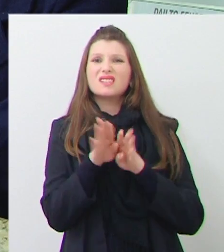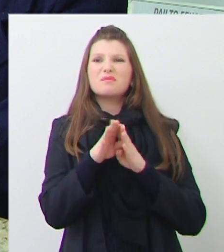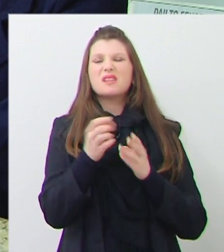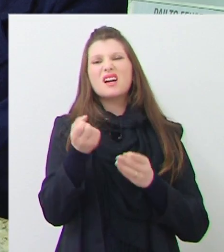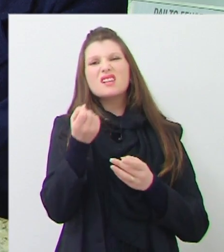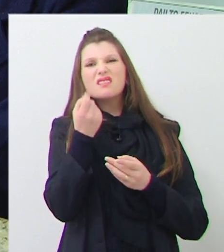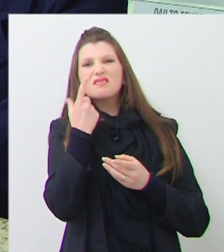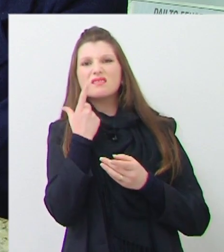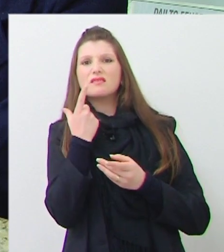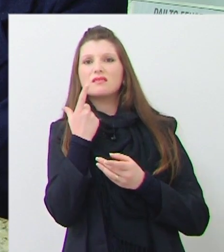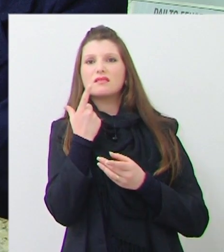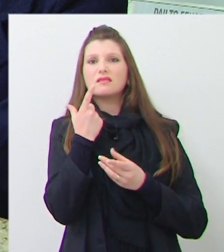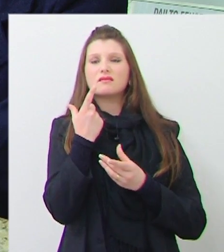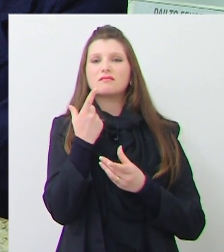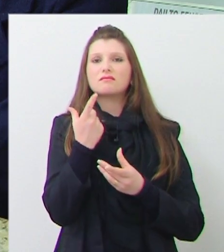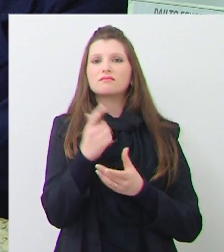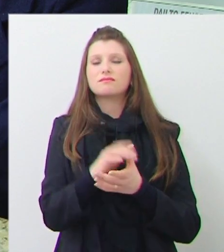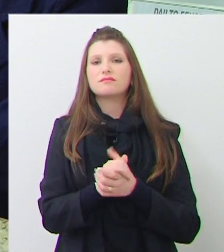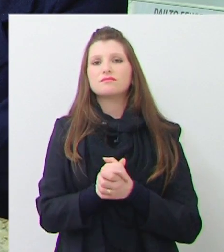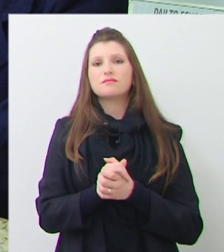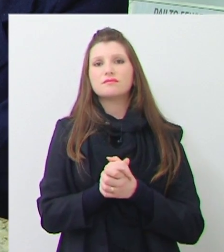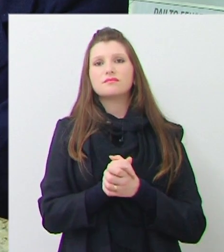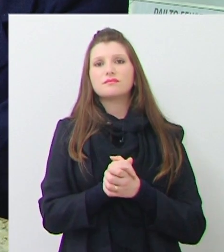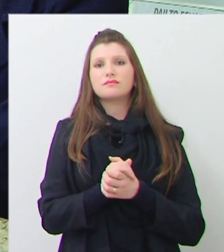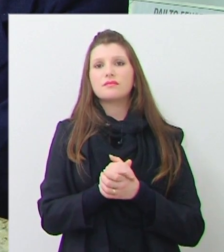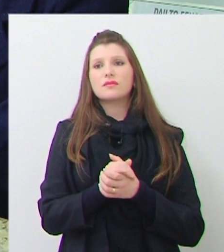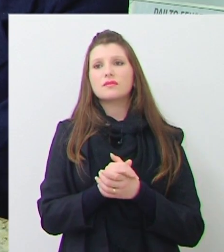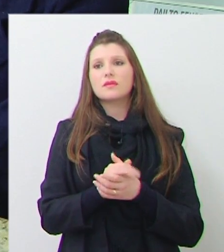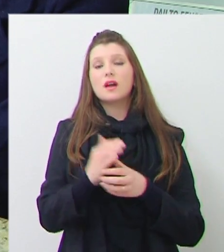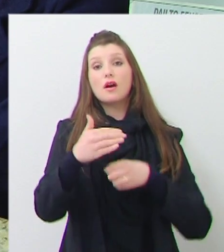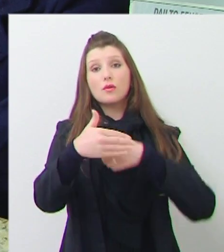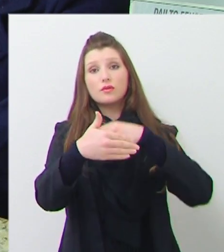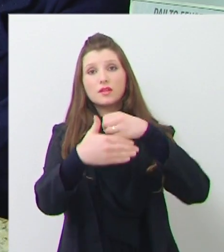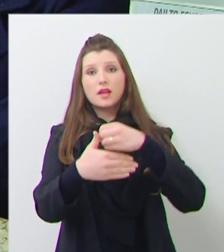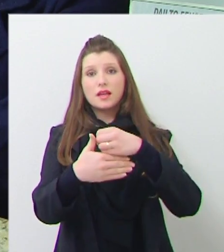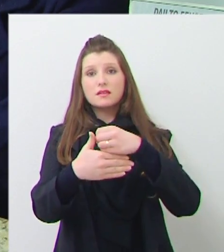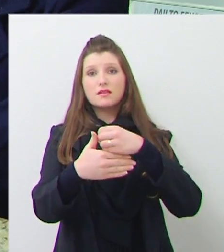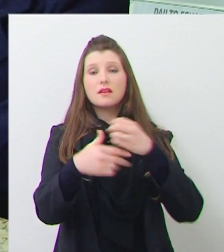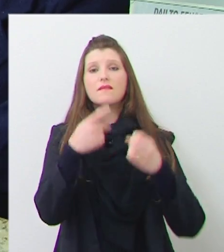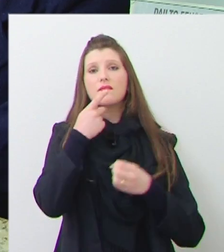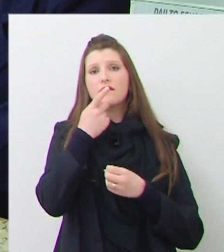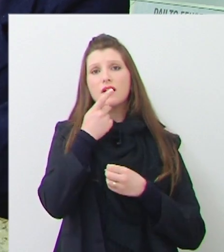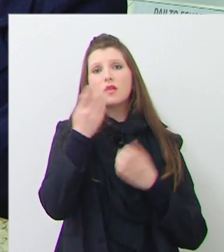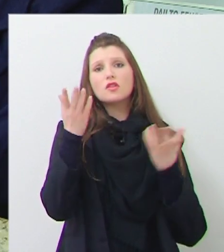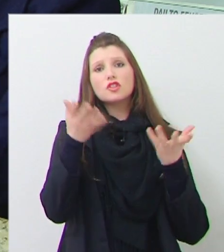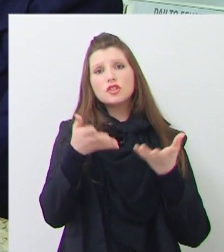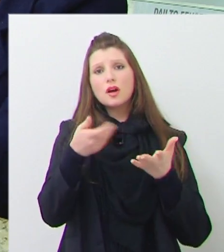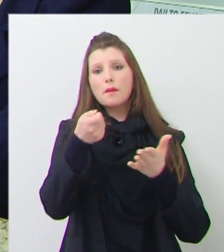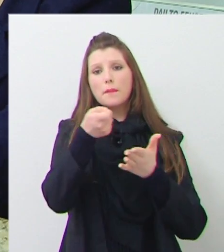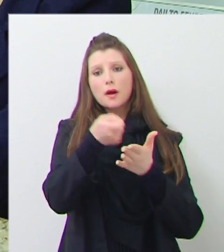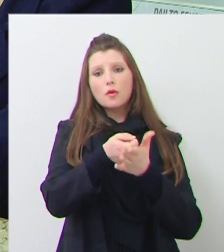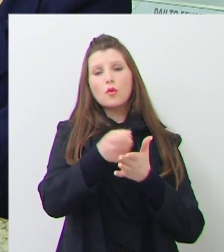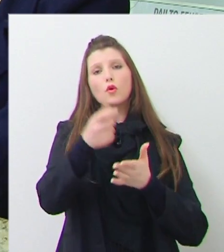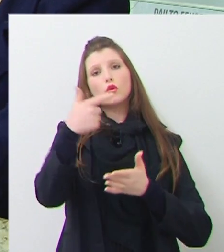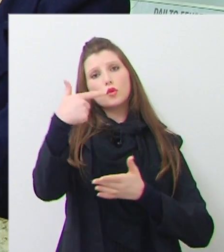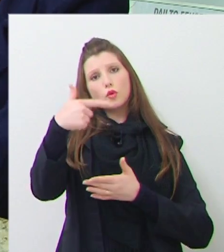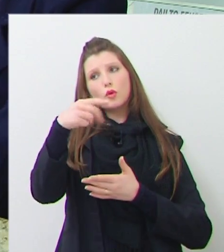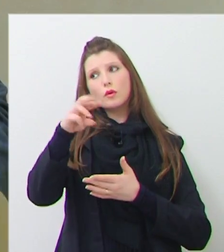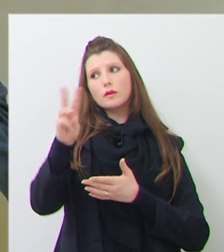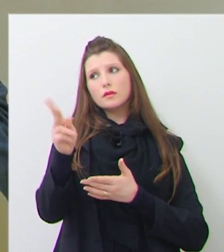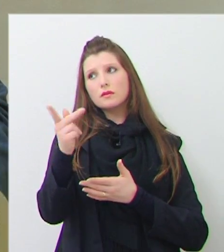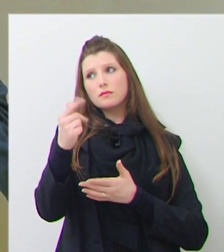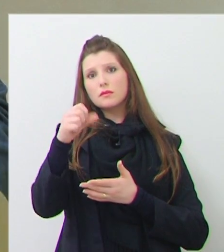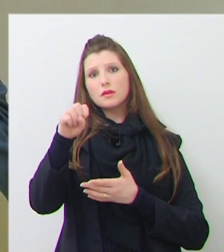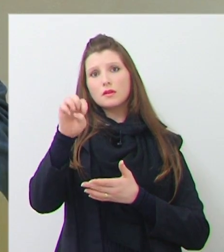porque a universidade nos passou que já pagou 2 milhões. E nós pedimos para o secretário